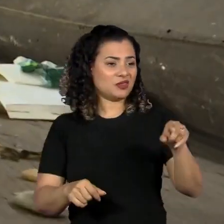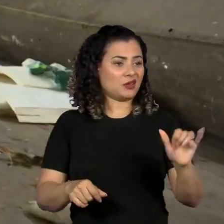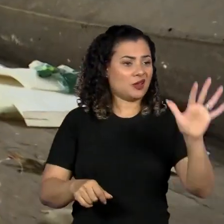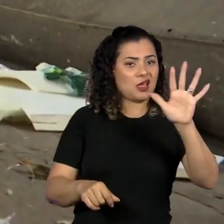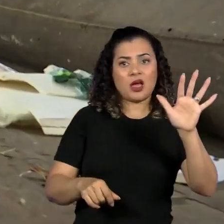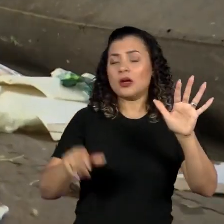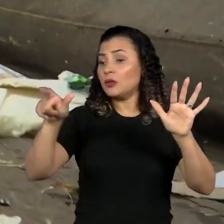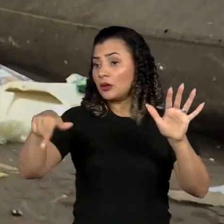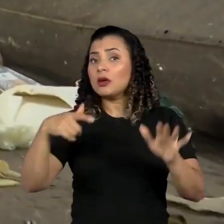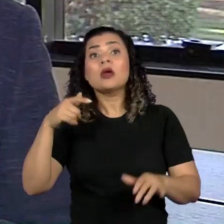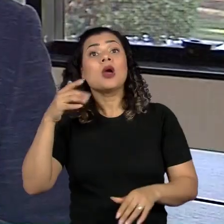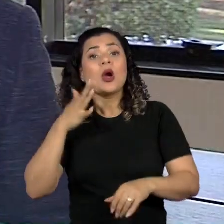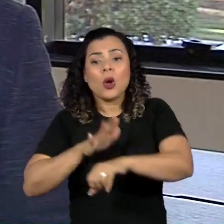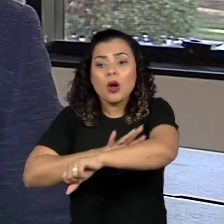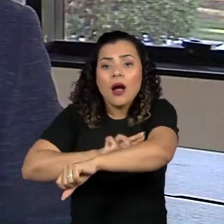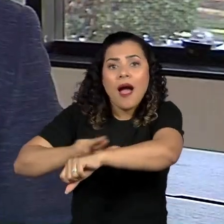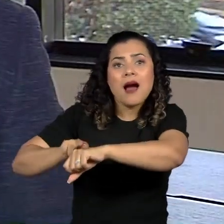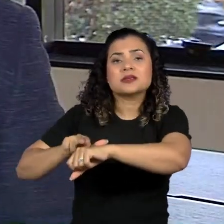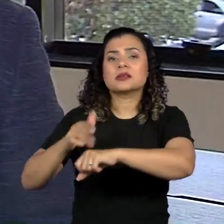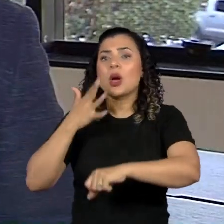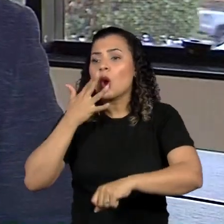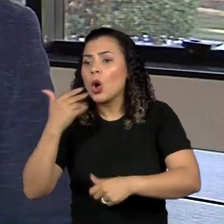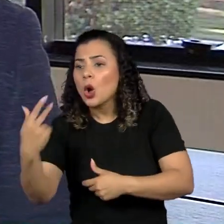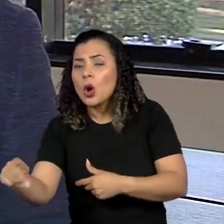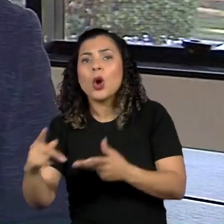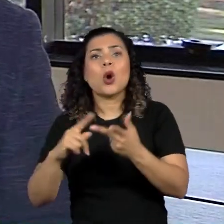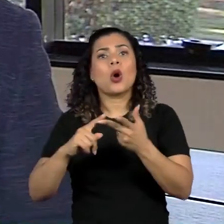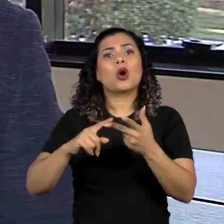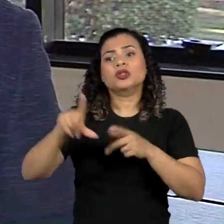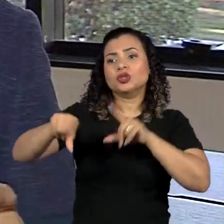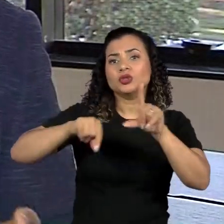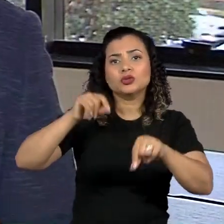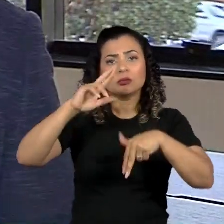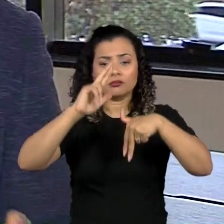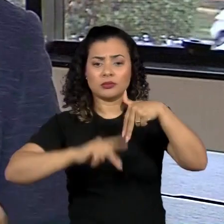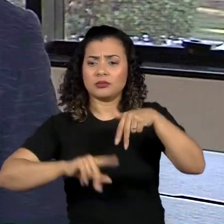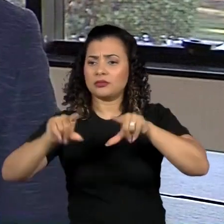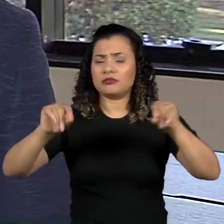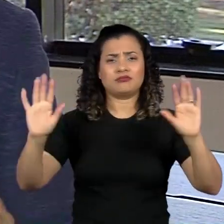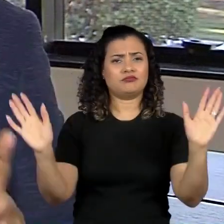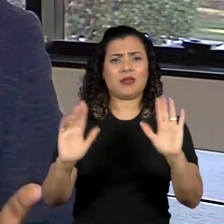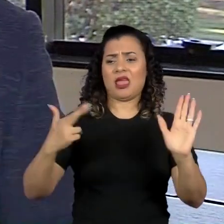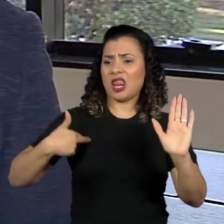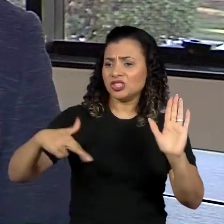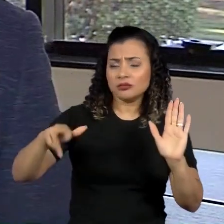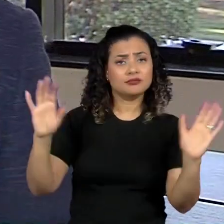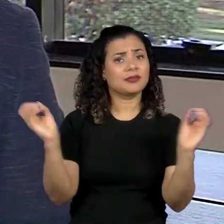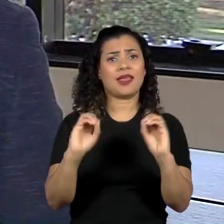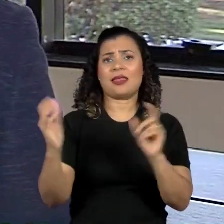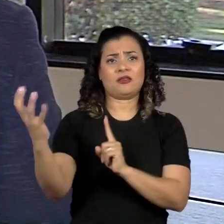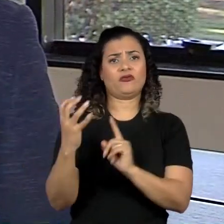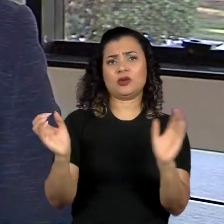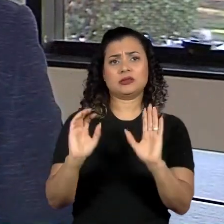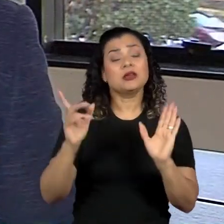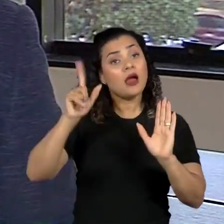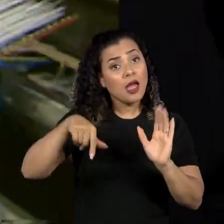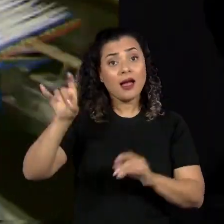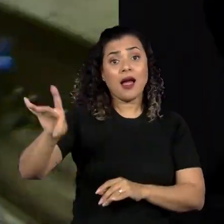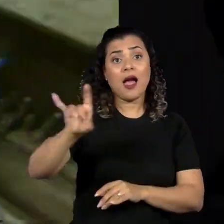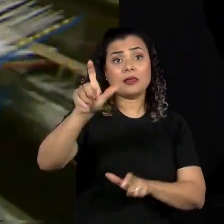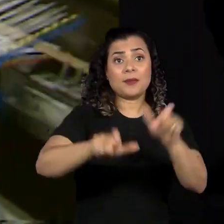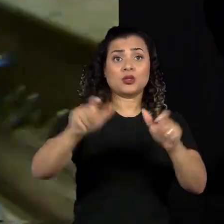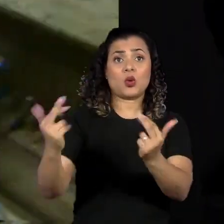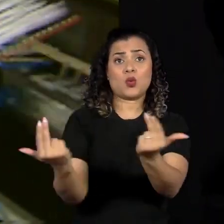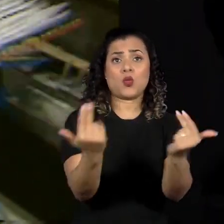e orientação sexual. O segundo é o da gestão democrática, o que significa que cada pessoa na cooperativa tem um voto.